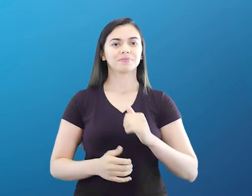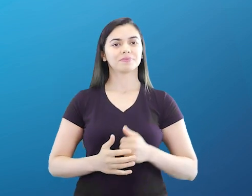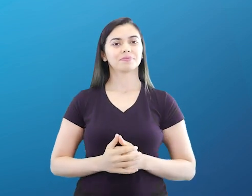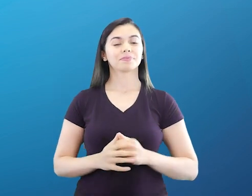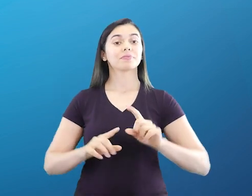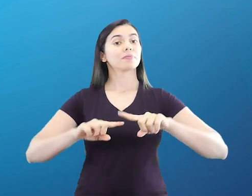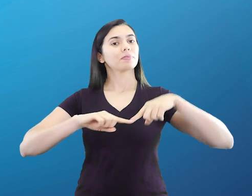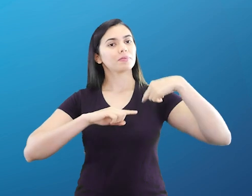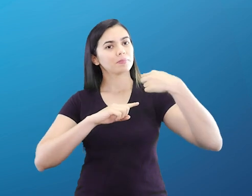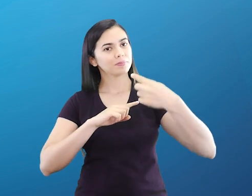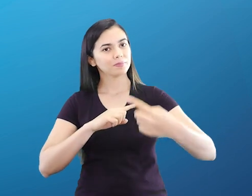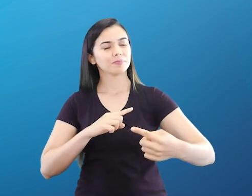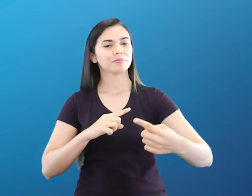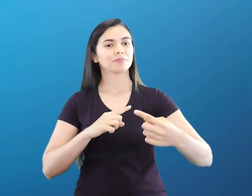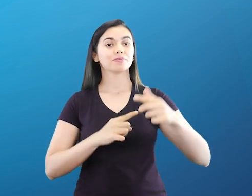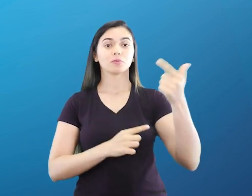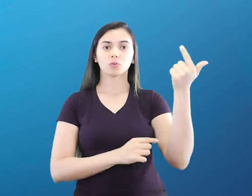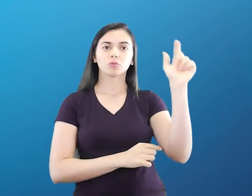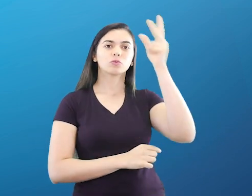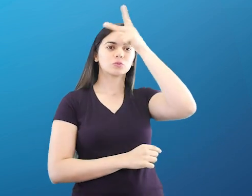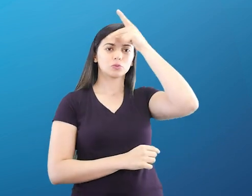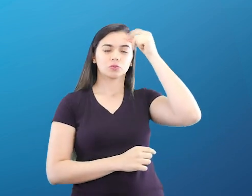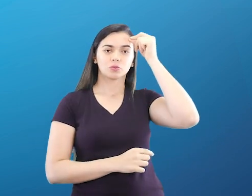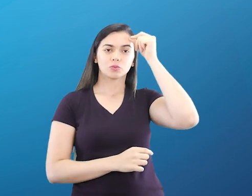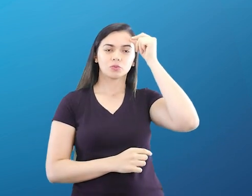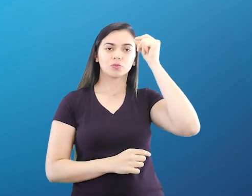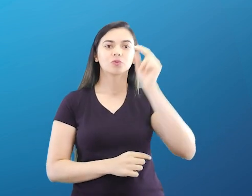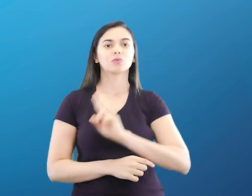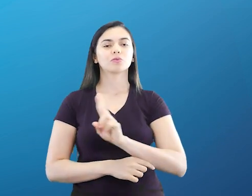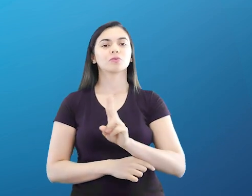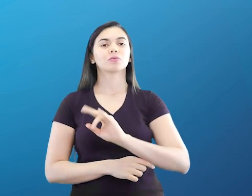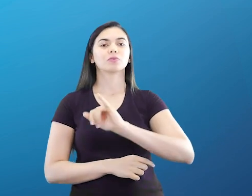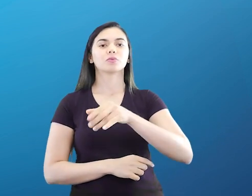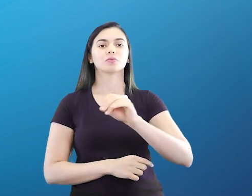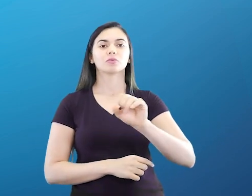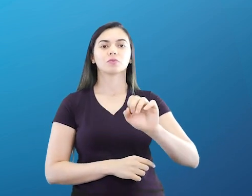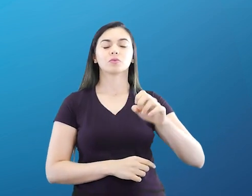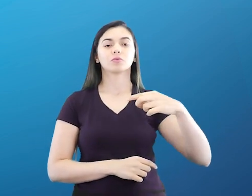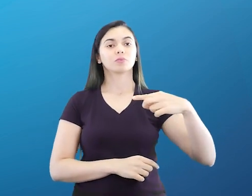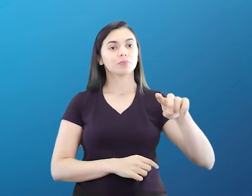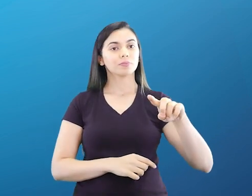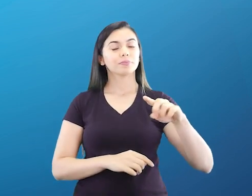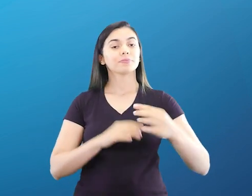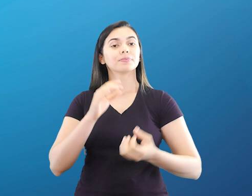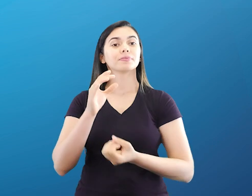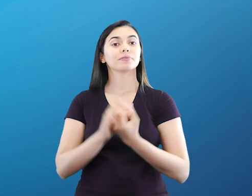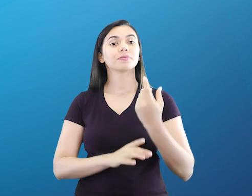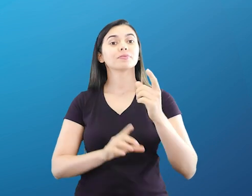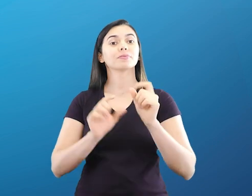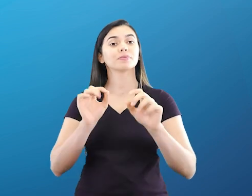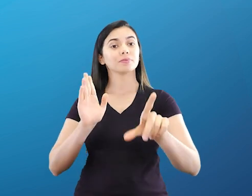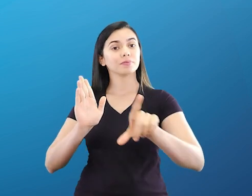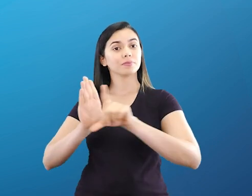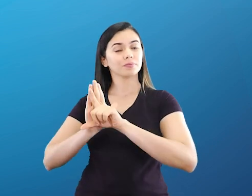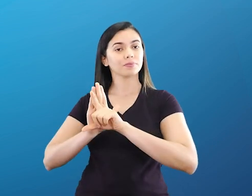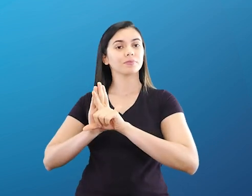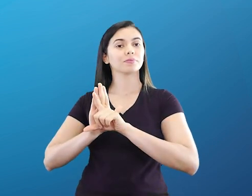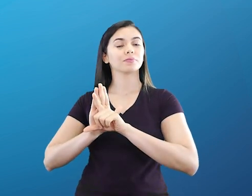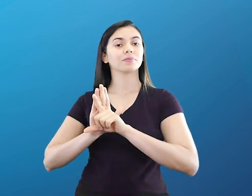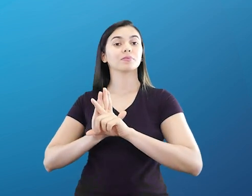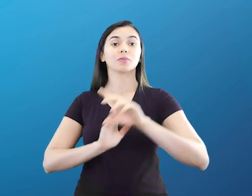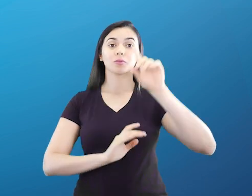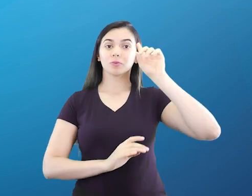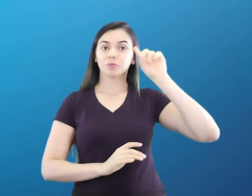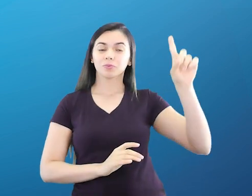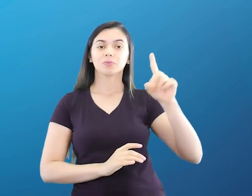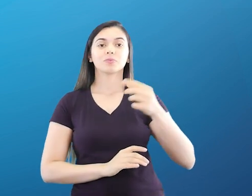para frente, outro prefeito, que foi o prefeito José de Ribamar Fiquene, ele criou uma lei e decretou